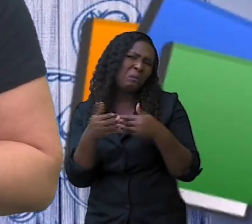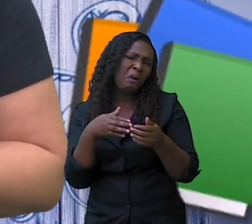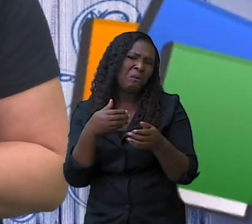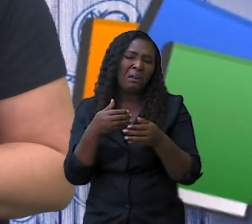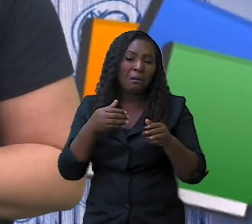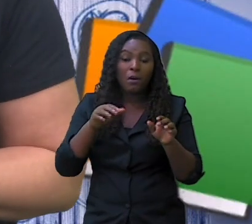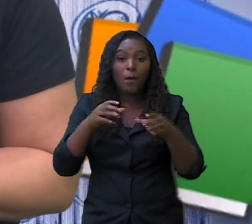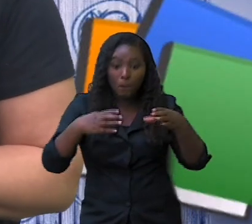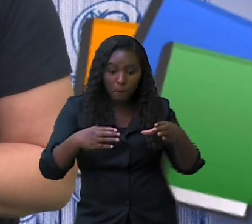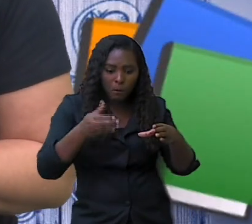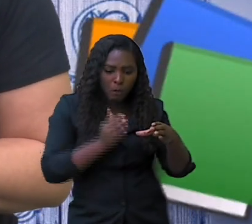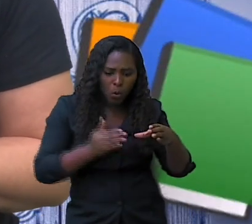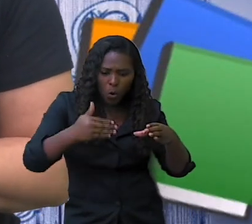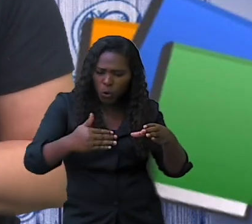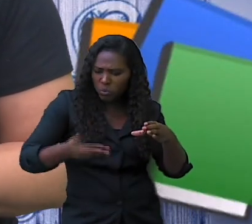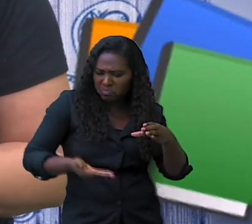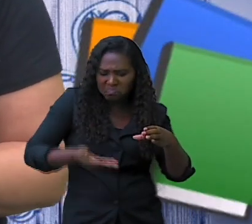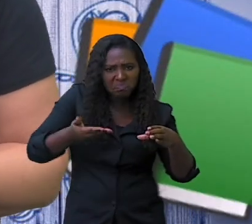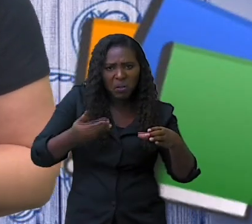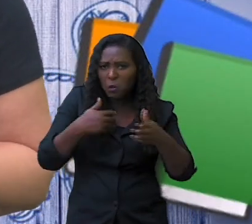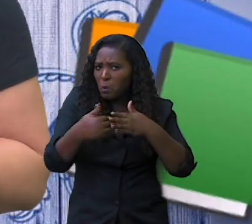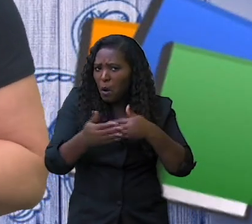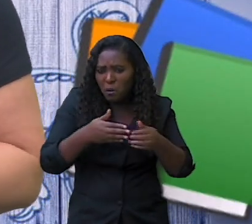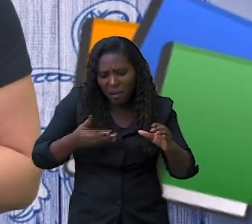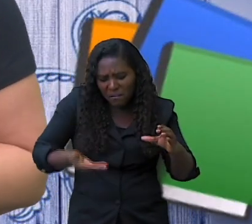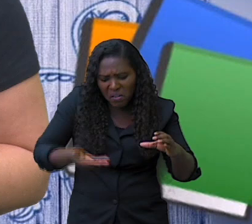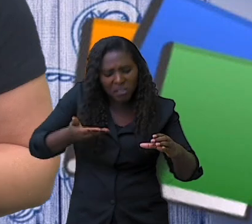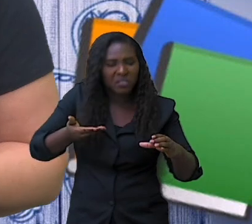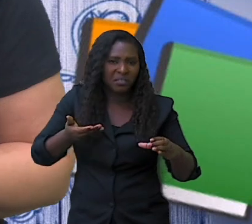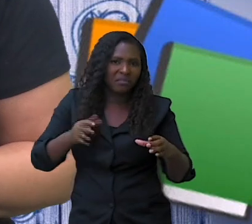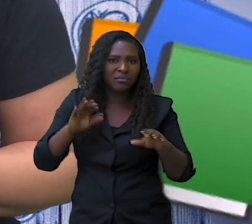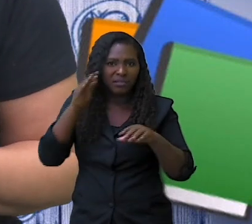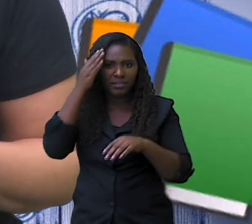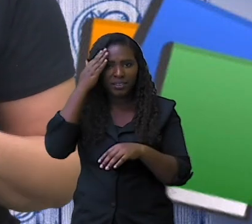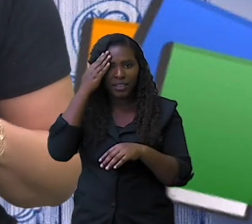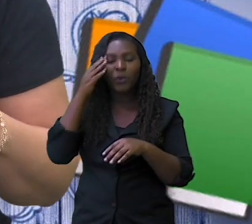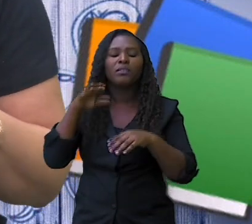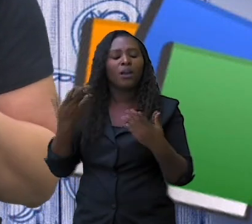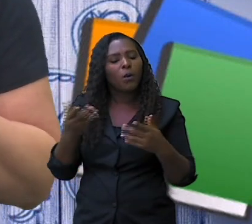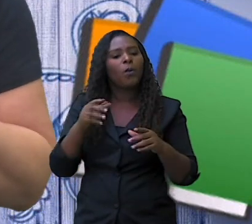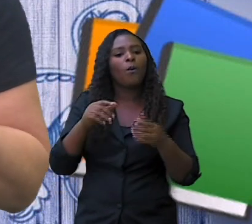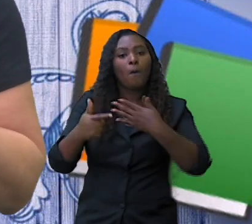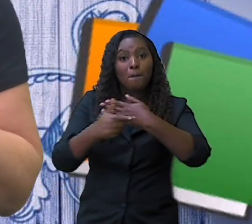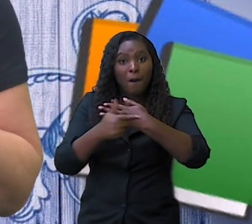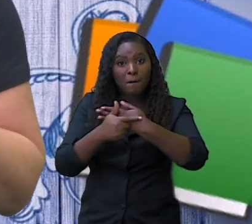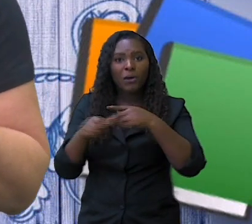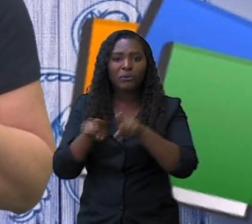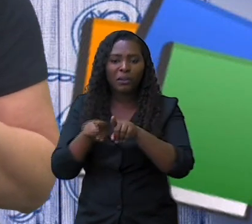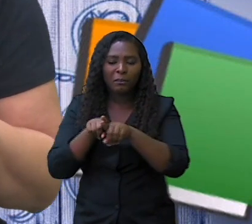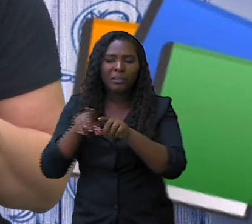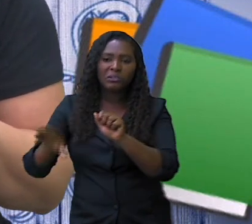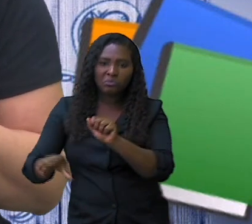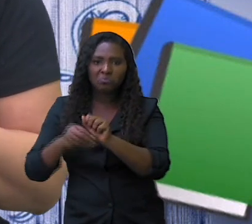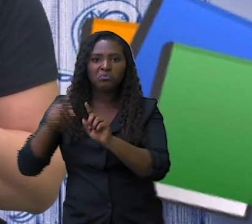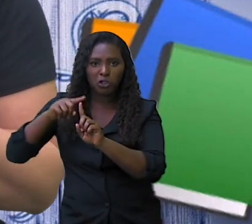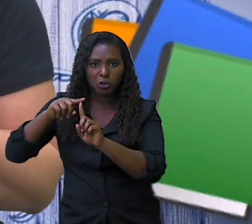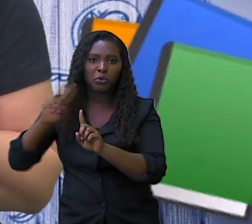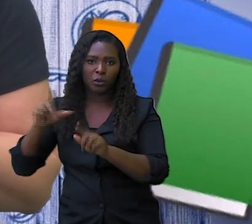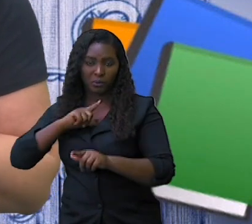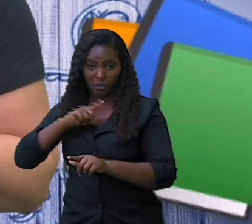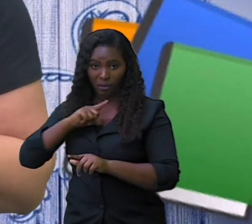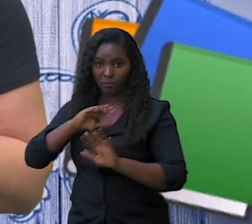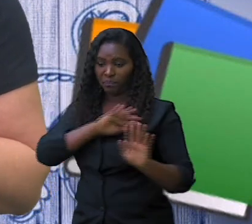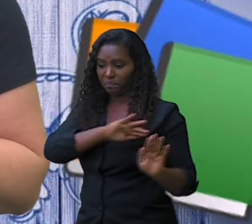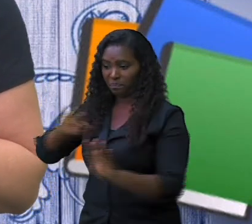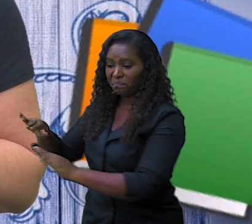adjunto adnominal também. Agora, eu encontrei um exemplo e esse exemplo vocês vão perceber que nós temos aqui, então, todas as